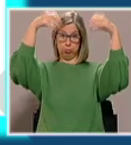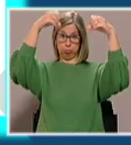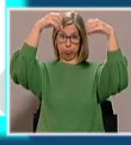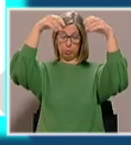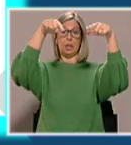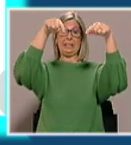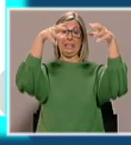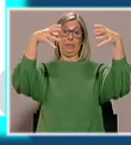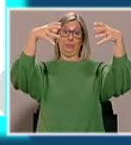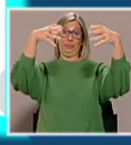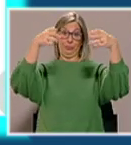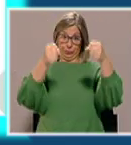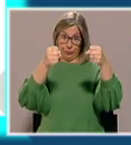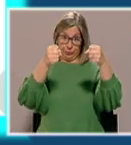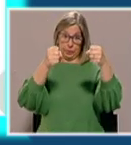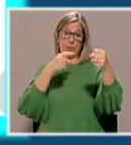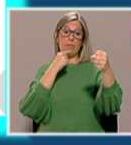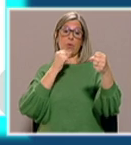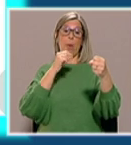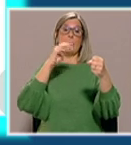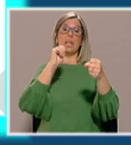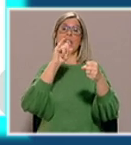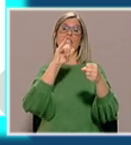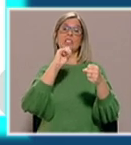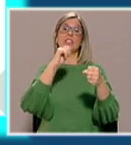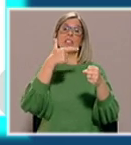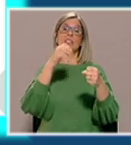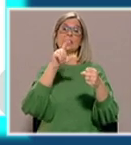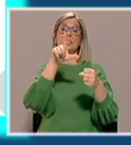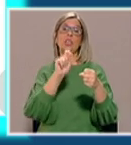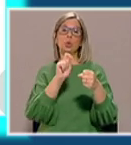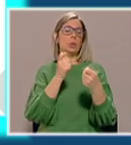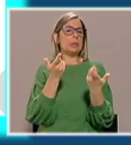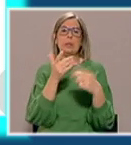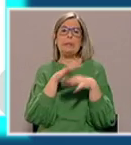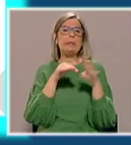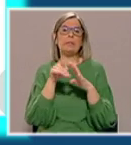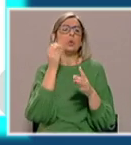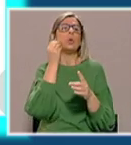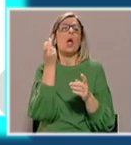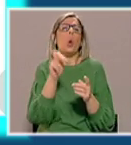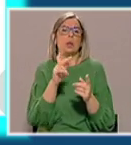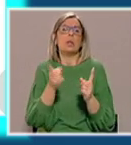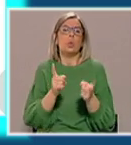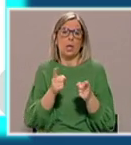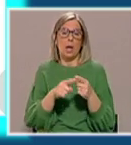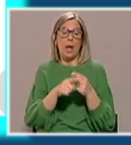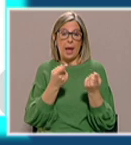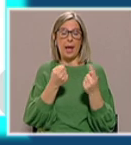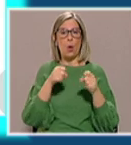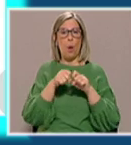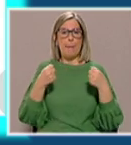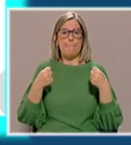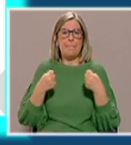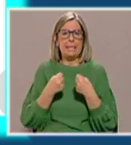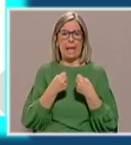conta que tenho que estar aqui a clicar no rato. O que é que ocorre aqui nesta fase? Há então a contração das aurículas e há um aumento da pressão. Porquê? Porque o